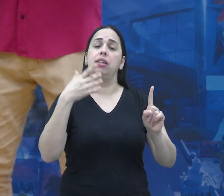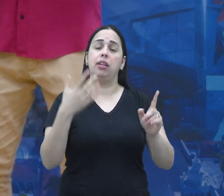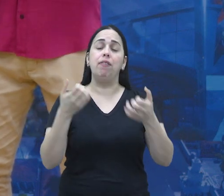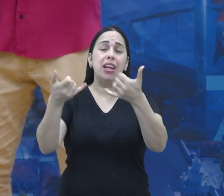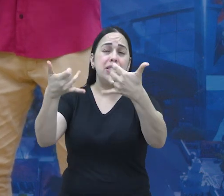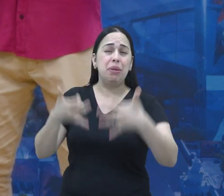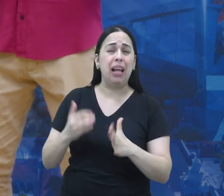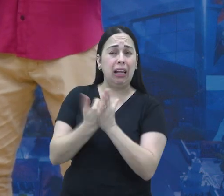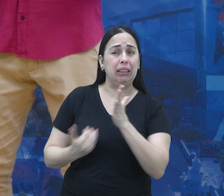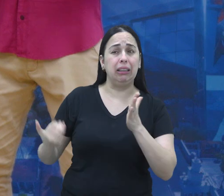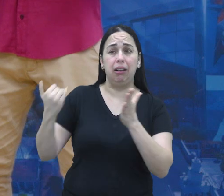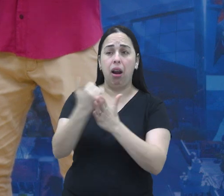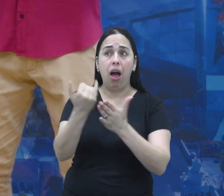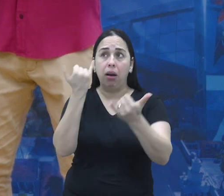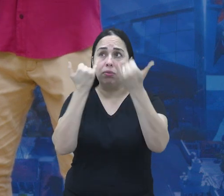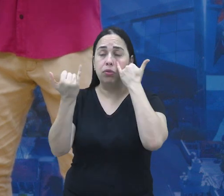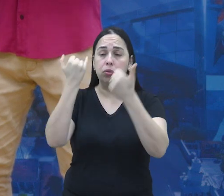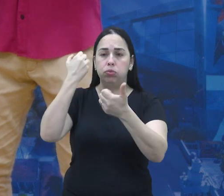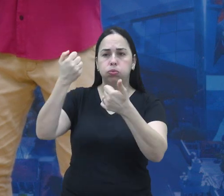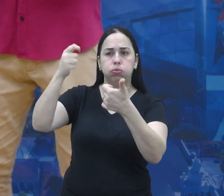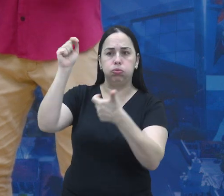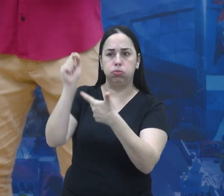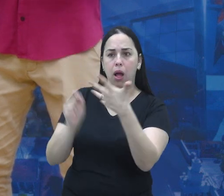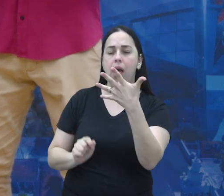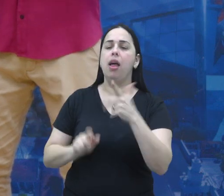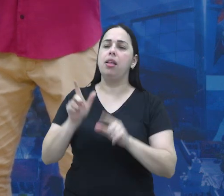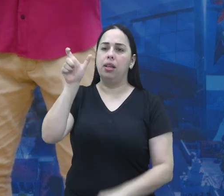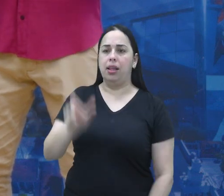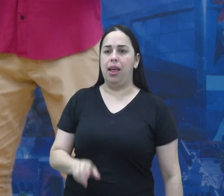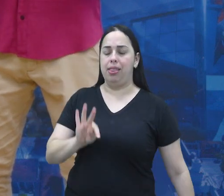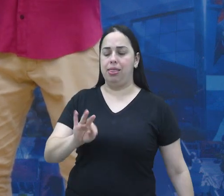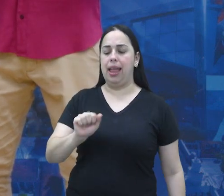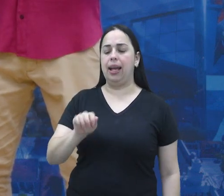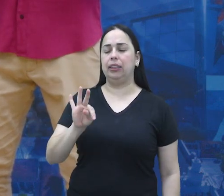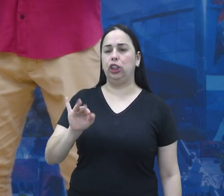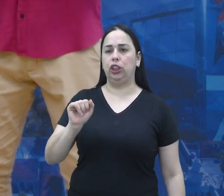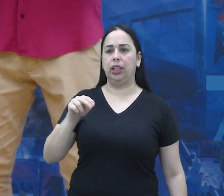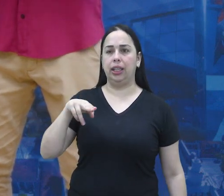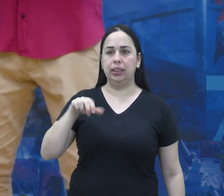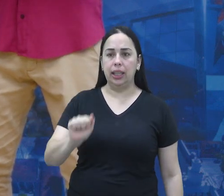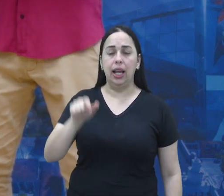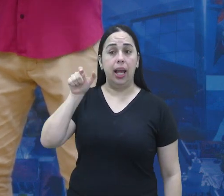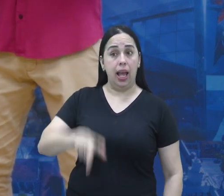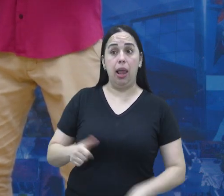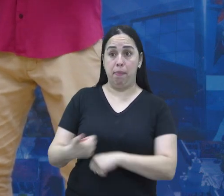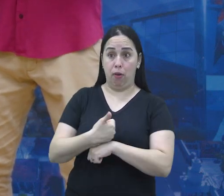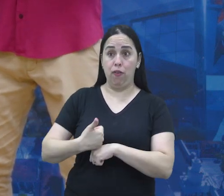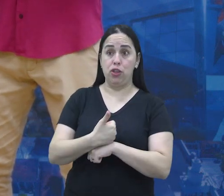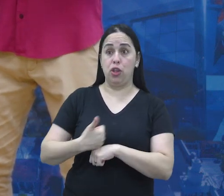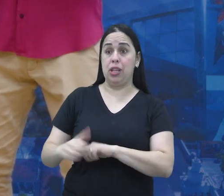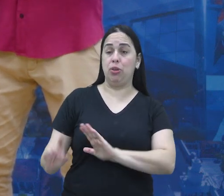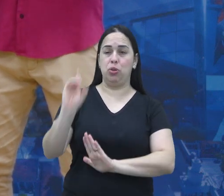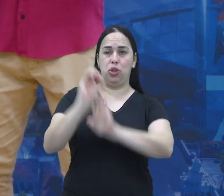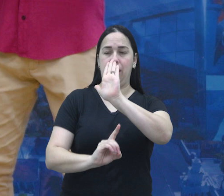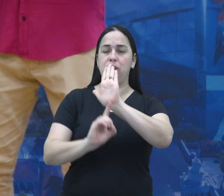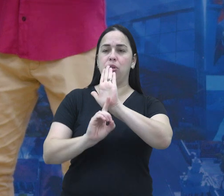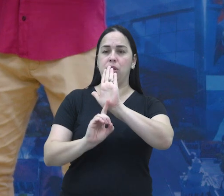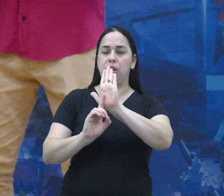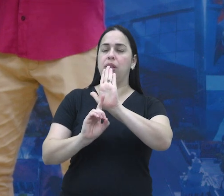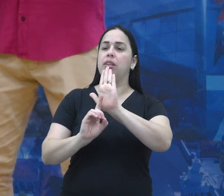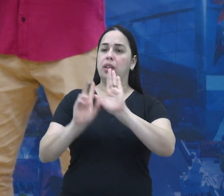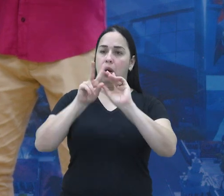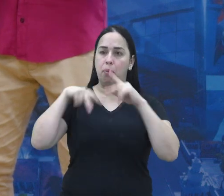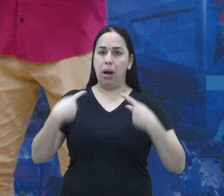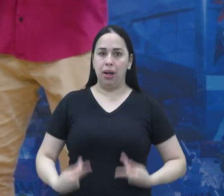vai trazer mais informações para a gente sobre este assunto é a Tatiana Gomes, que é especialista em Direito Civil e voluntária